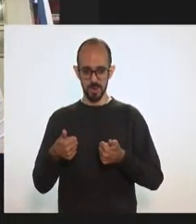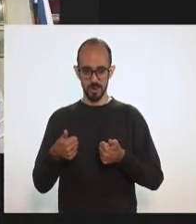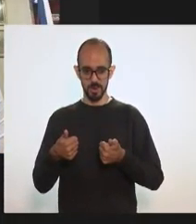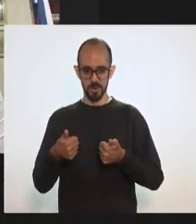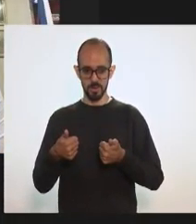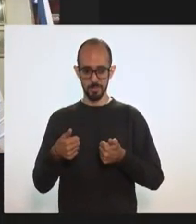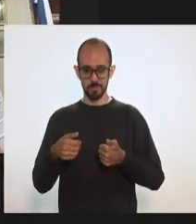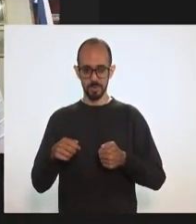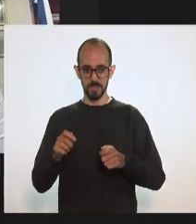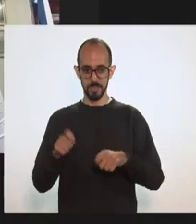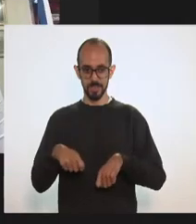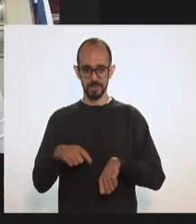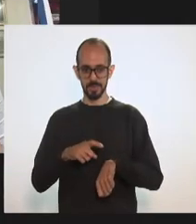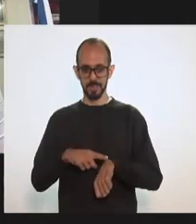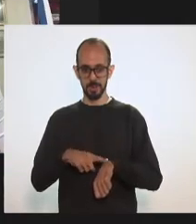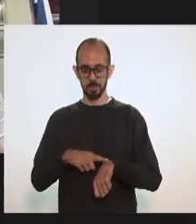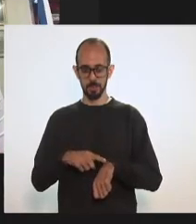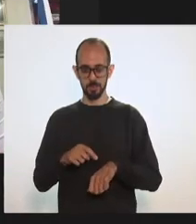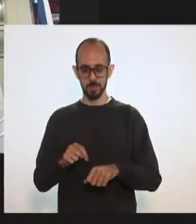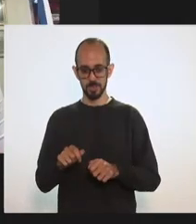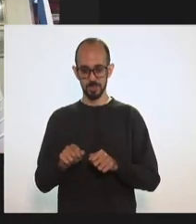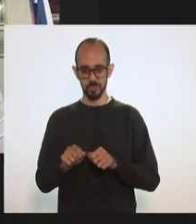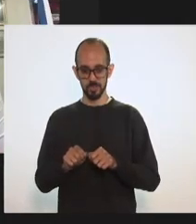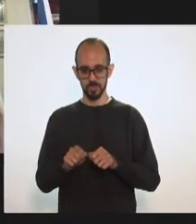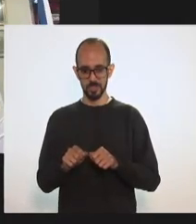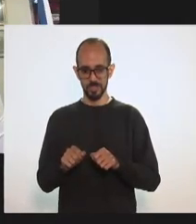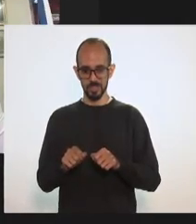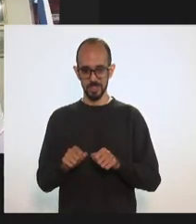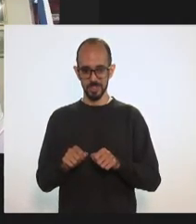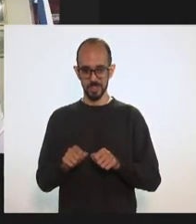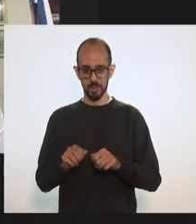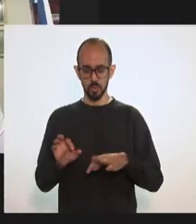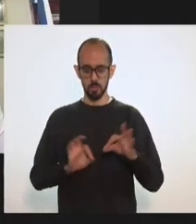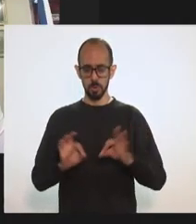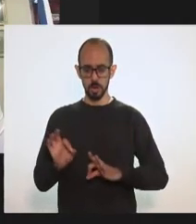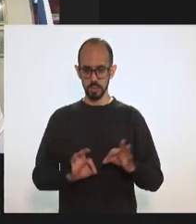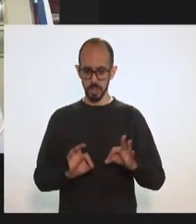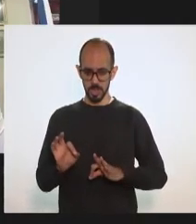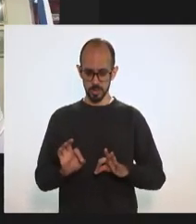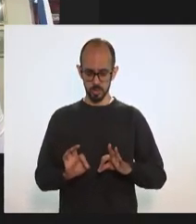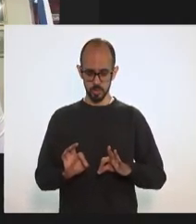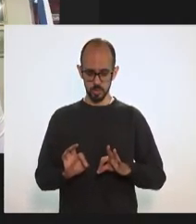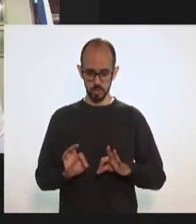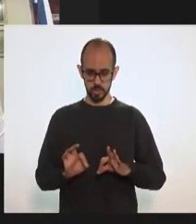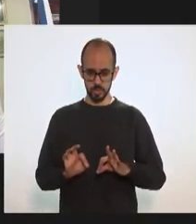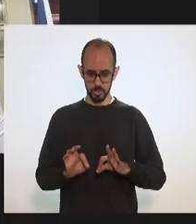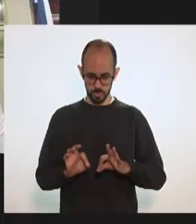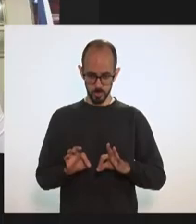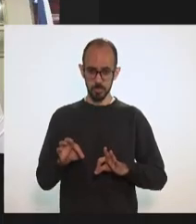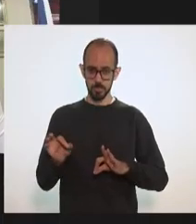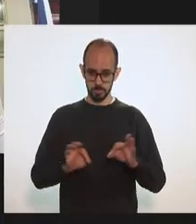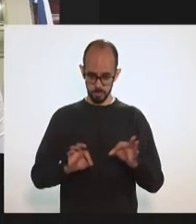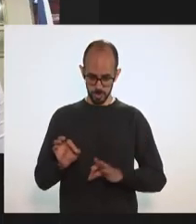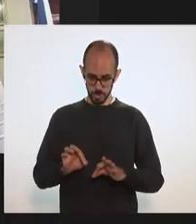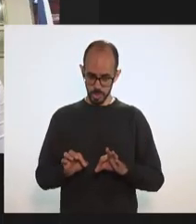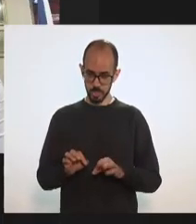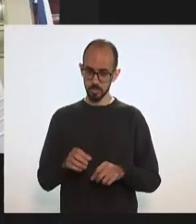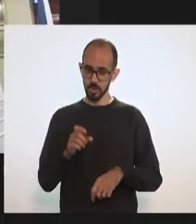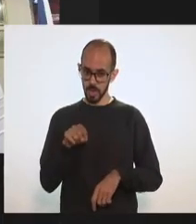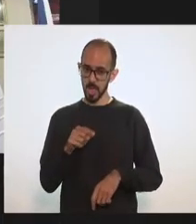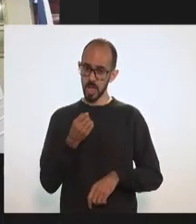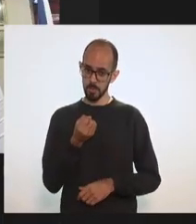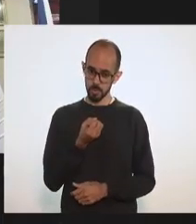Muito bom. Eu pedi a retirada de pauta, senhor presidente. Ah, Vossa Excelência, eu pedi a retirada de pauta. Para que possamos